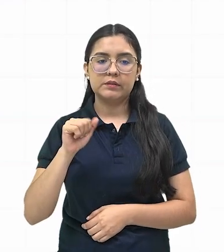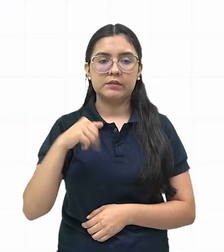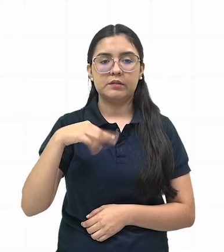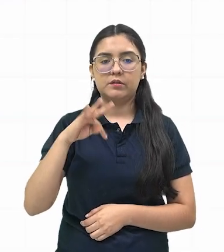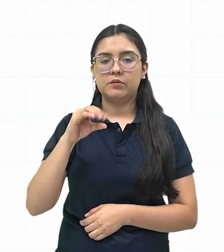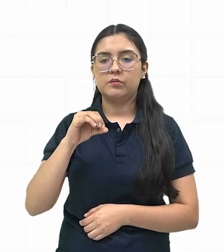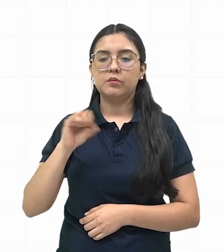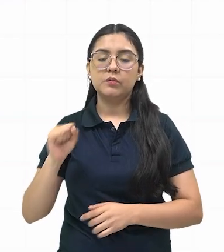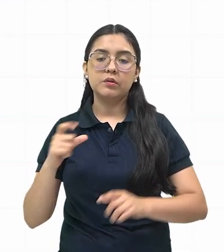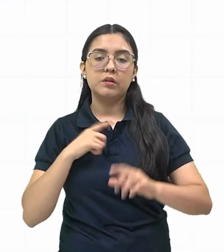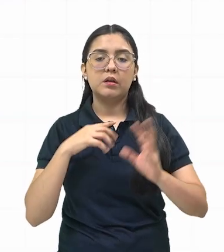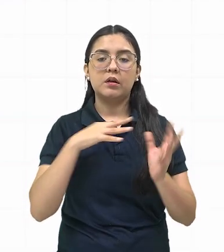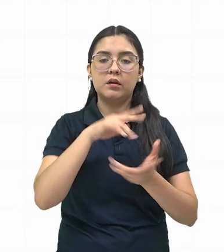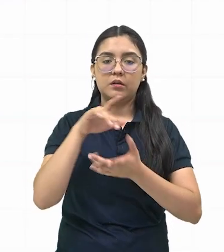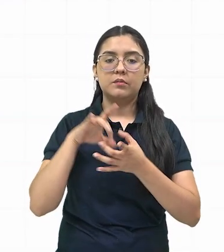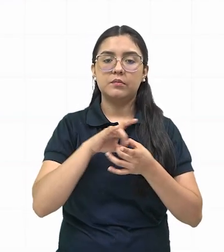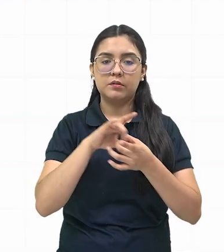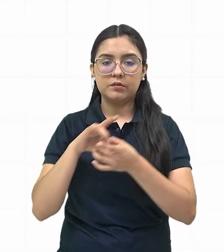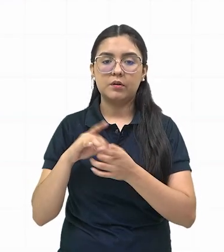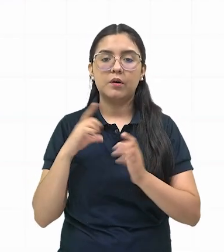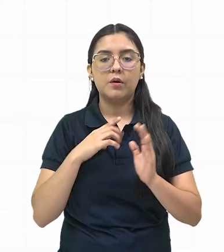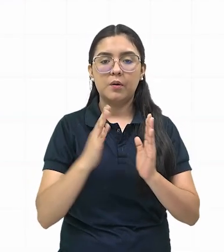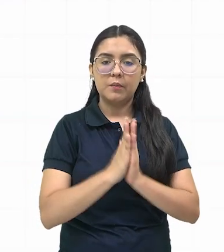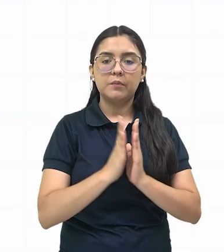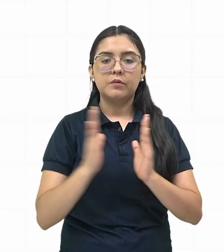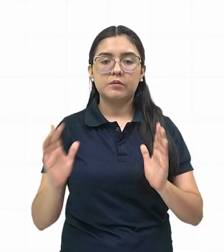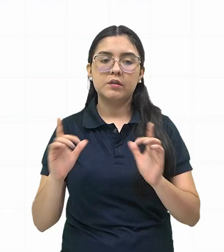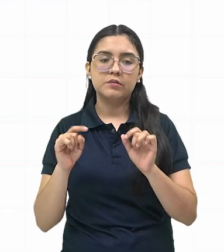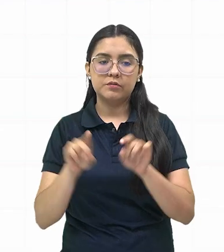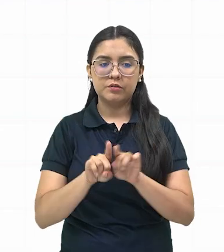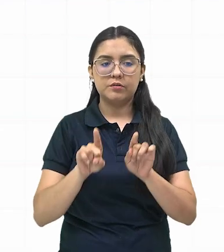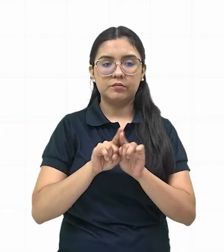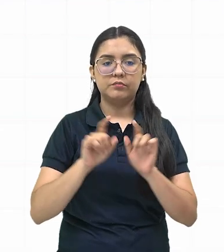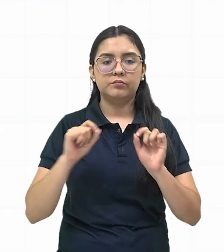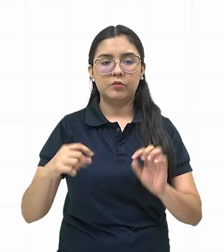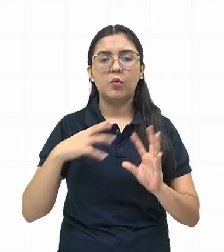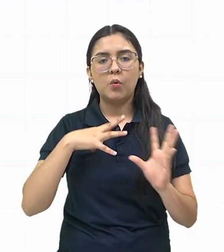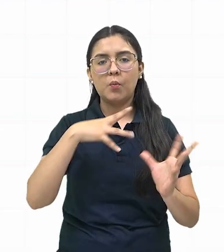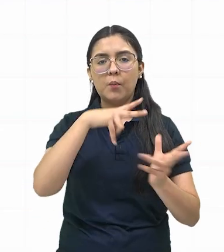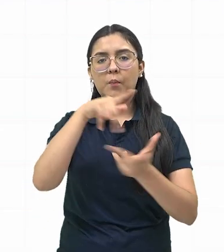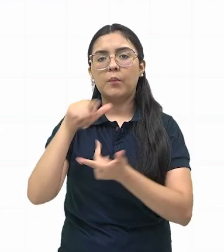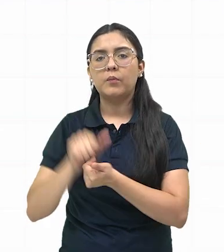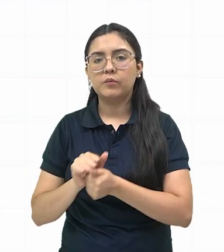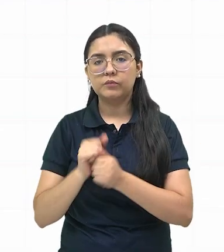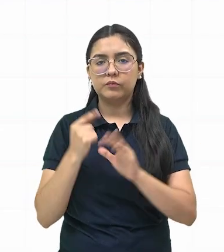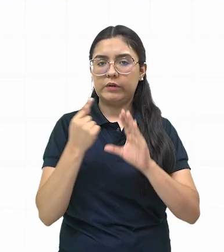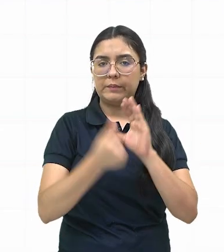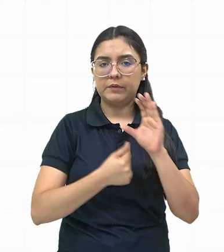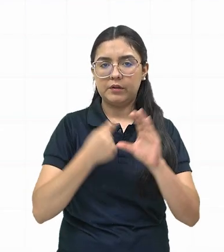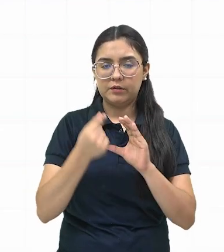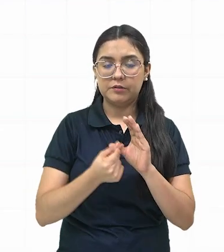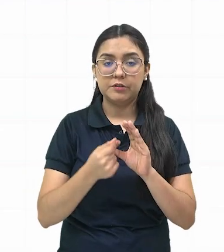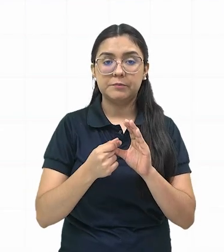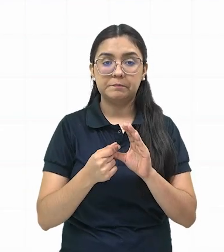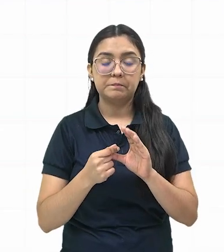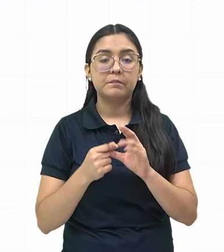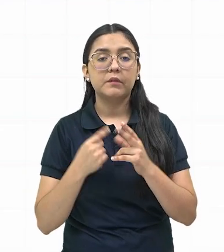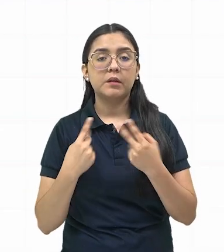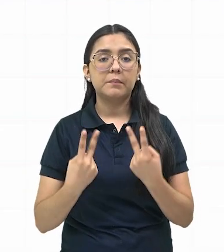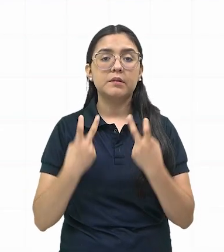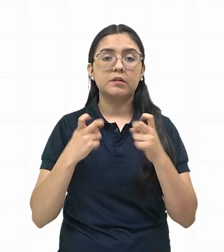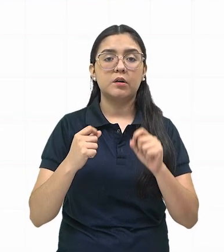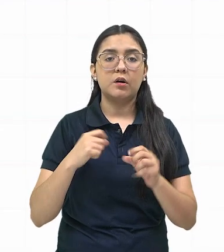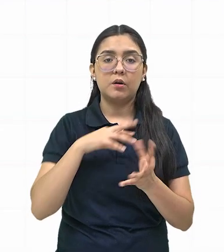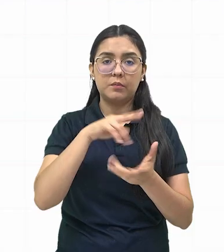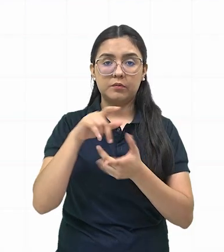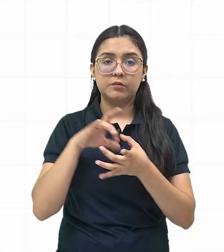globalização ela é o ápice do processo de internacionalização do mundo capitalista. E ele vê a globalização a